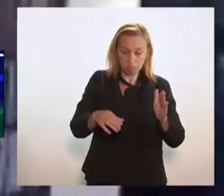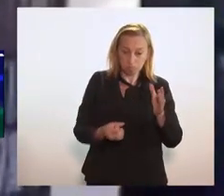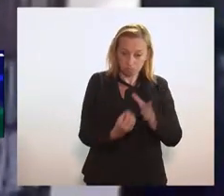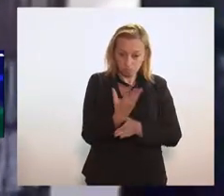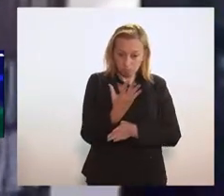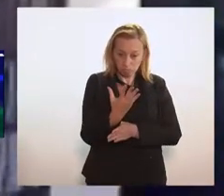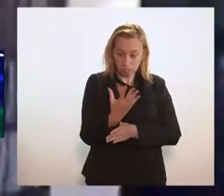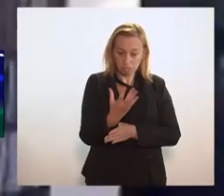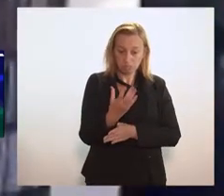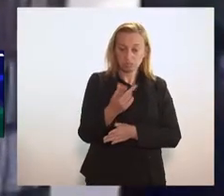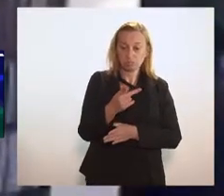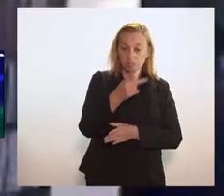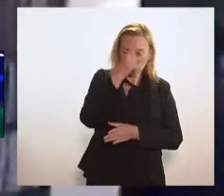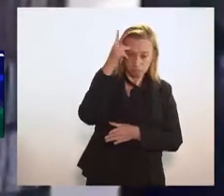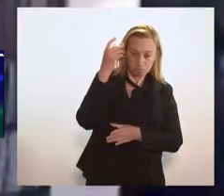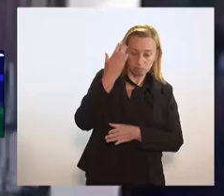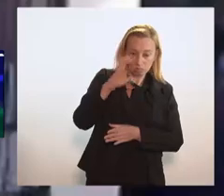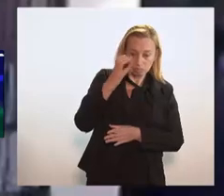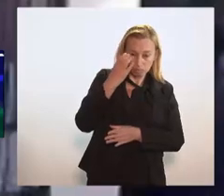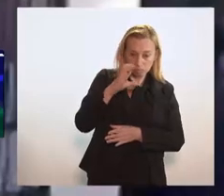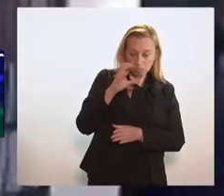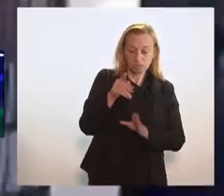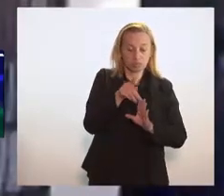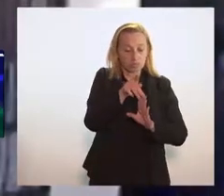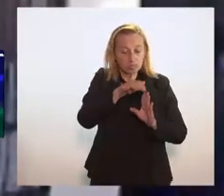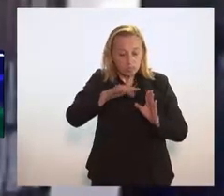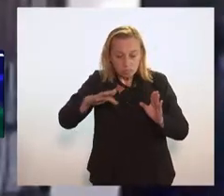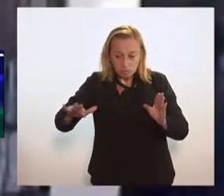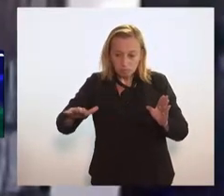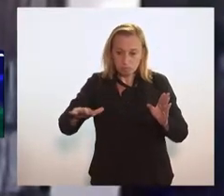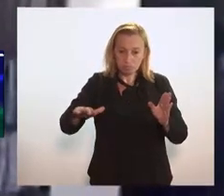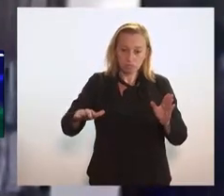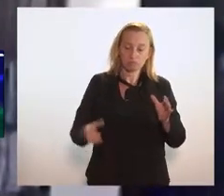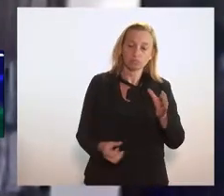pelos cientistas, os protocolos que são definidos